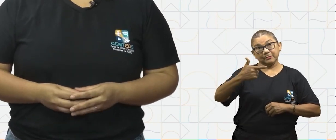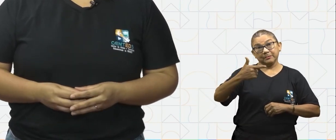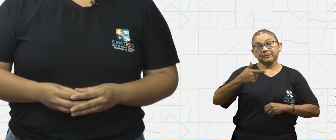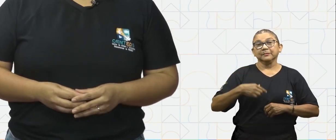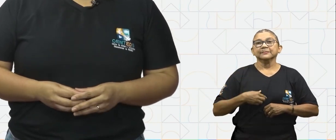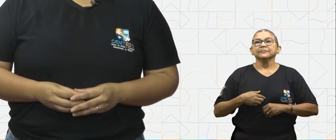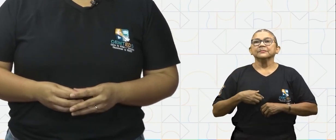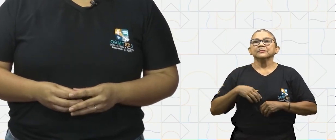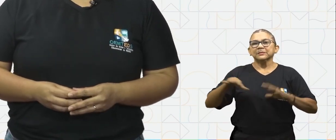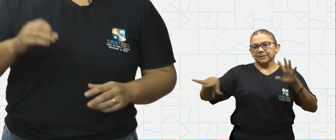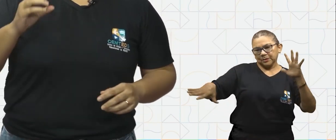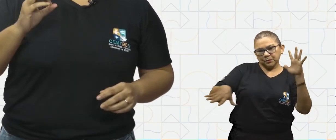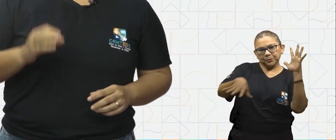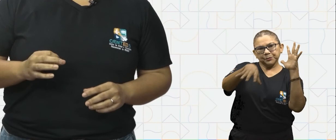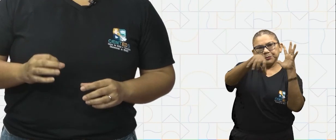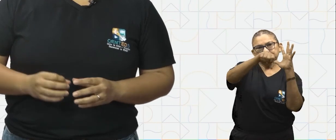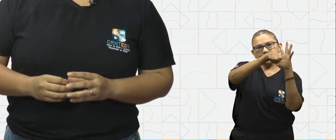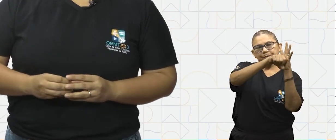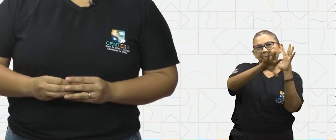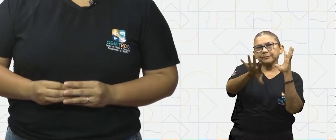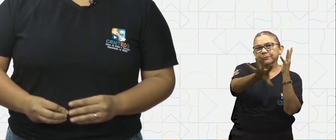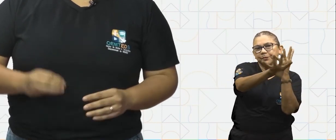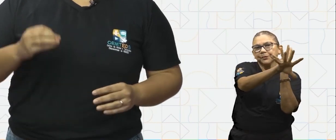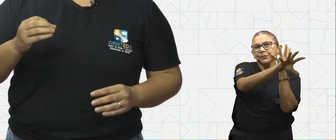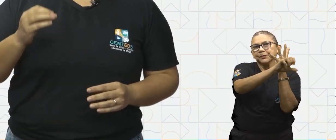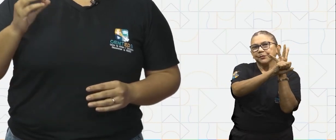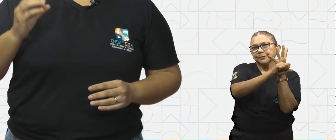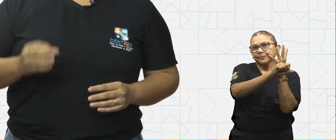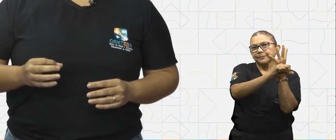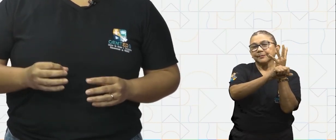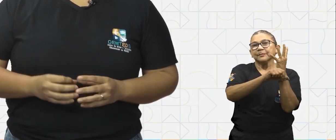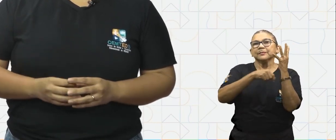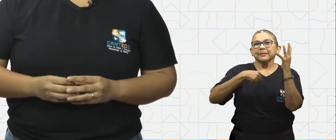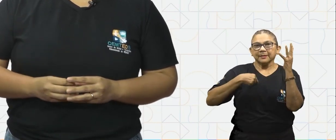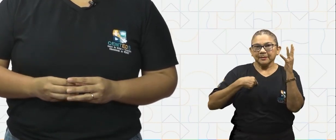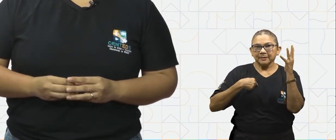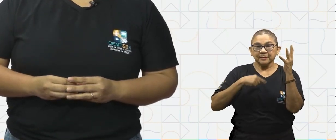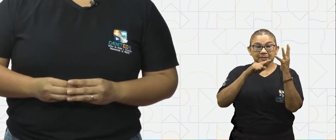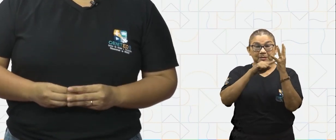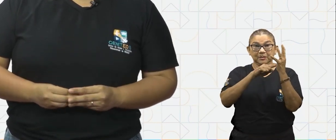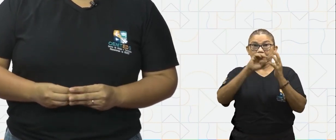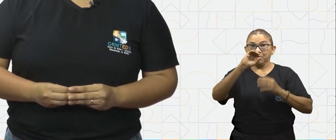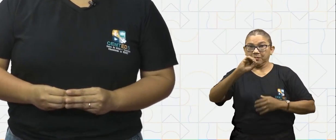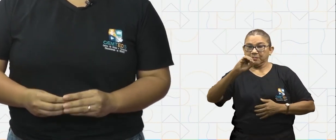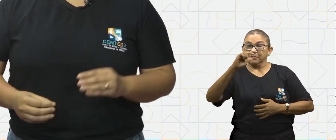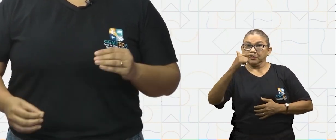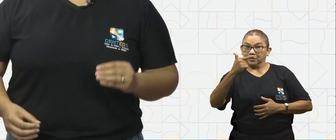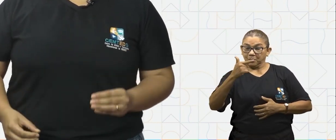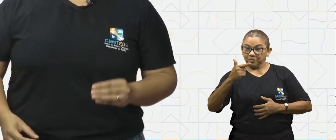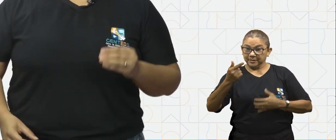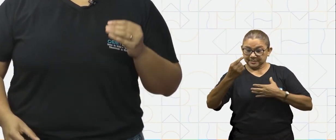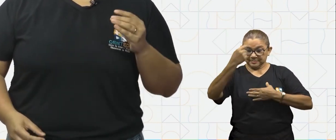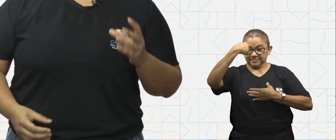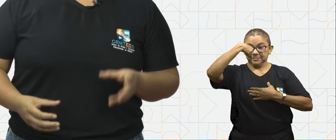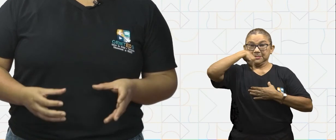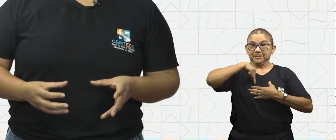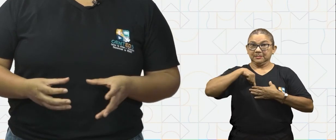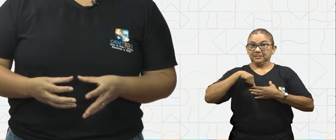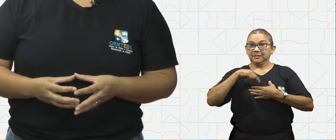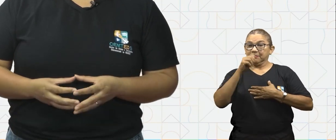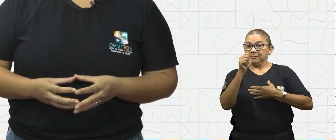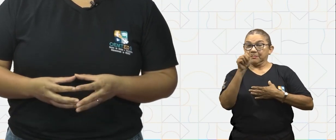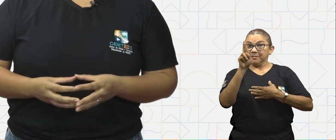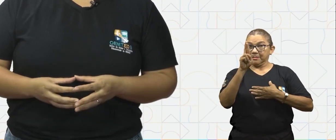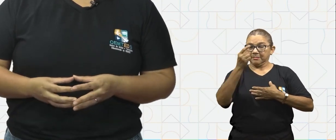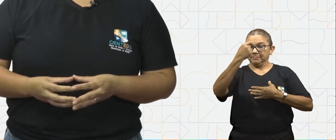gás oxigênio. Dentro do nosso corpo, o gás oxigênio se junta a um açúcar e produz gás